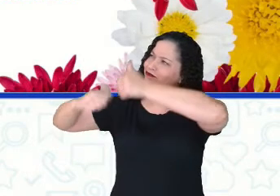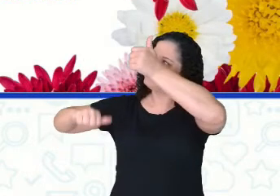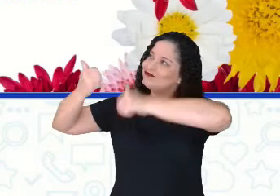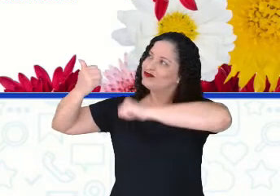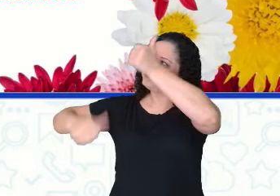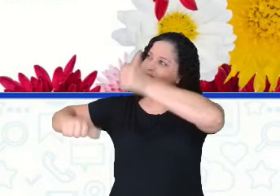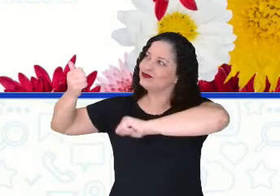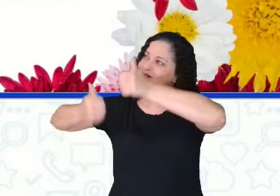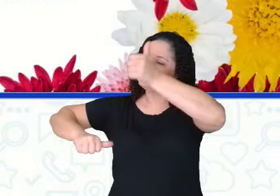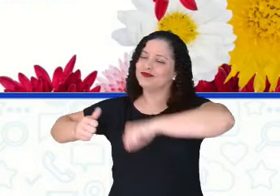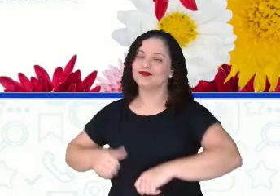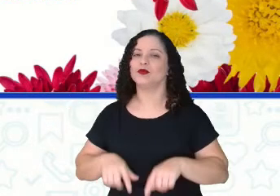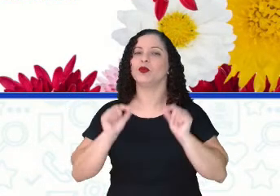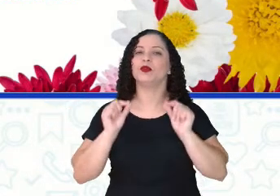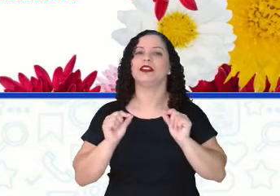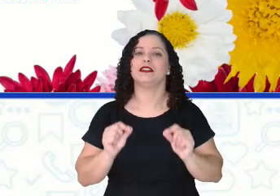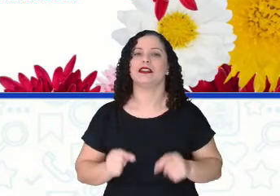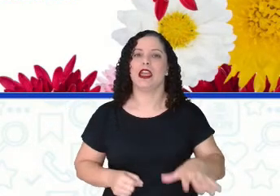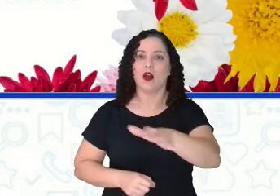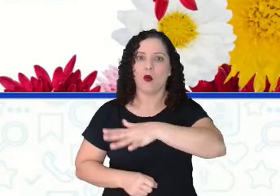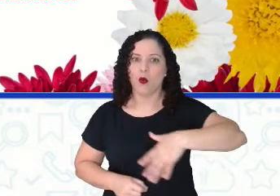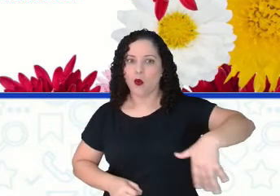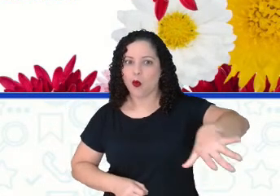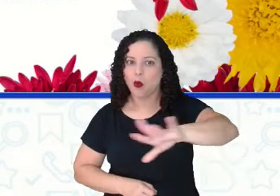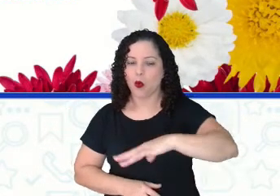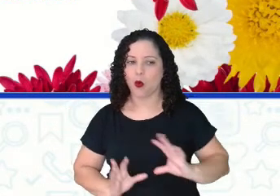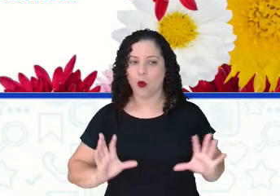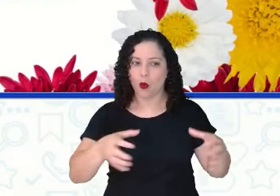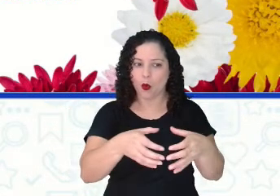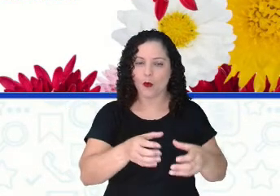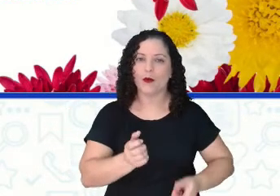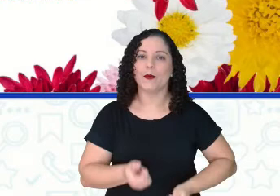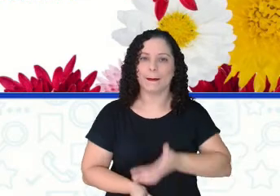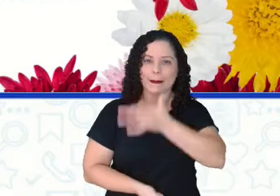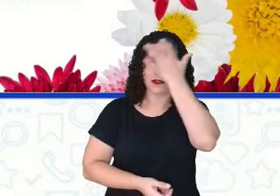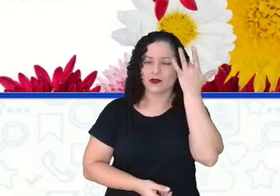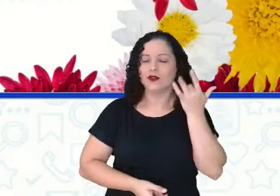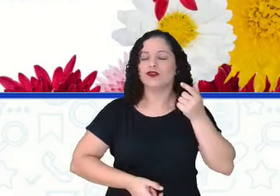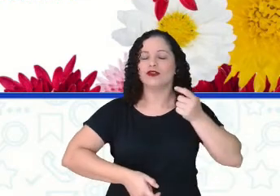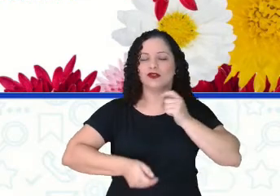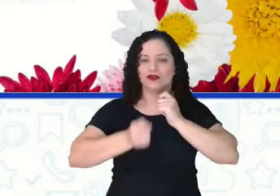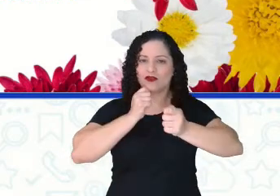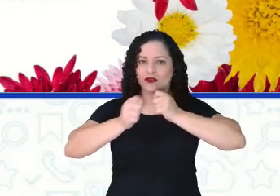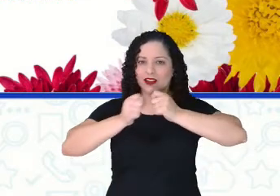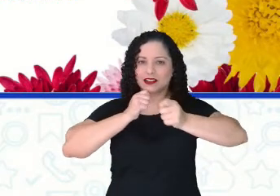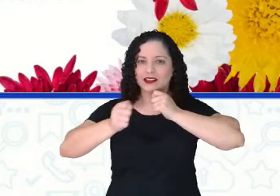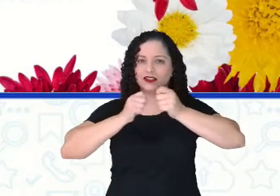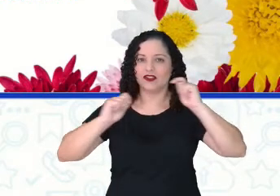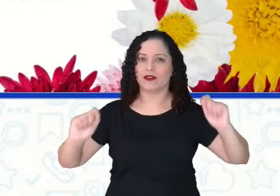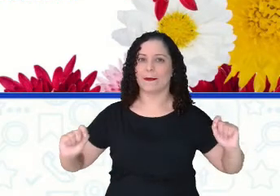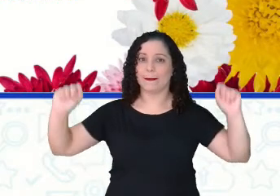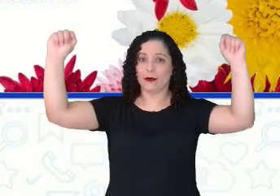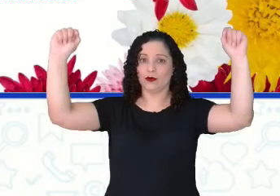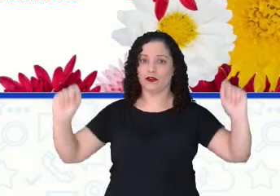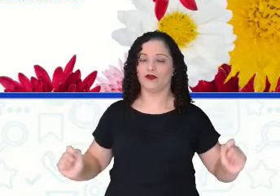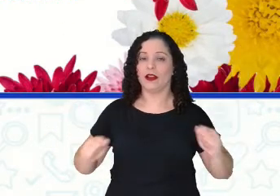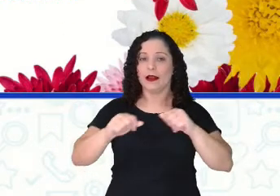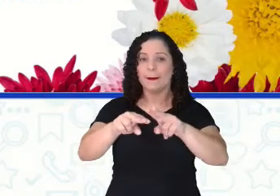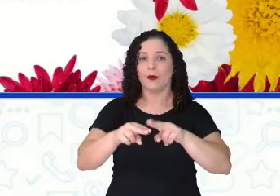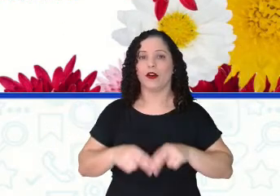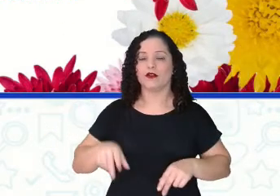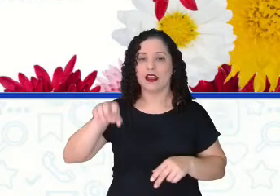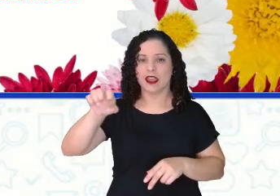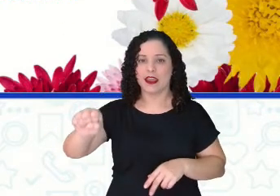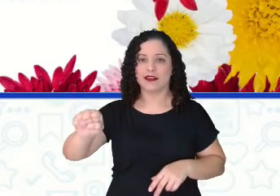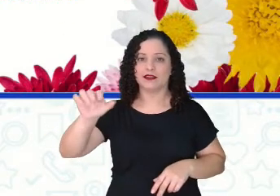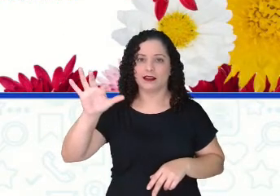agora. Os jornalistas protestaram após o STF quanto